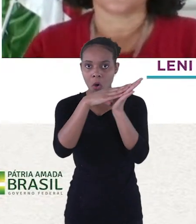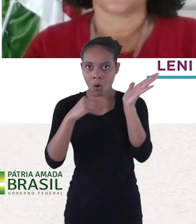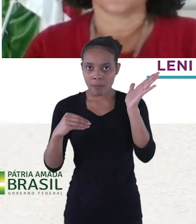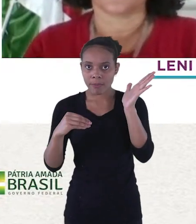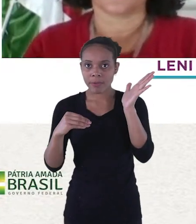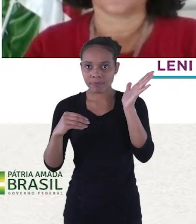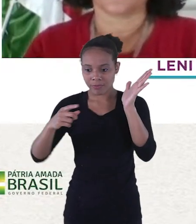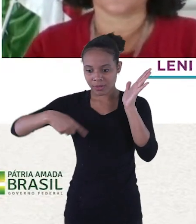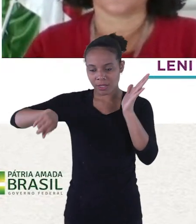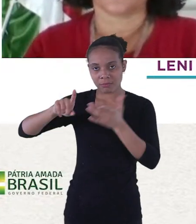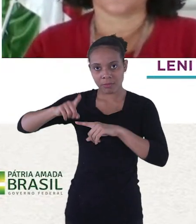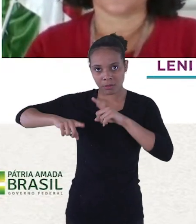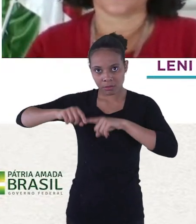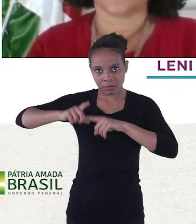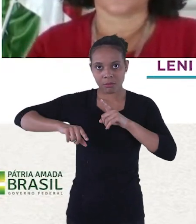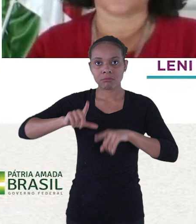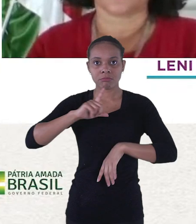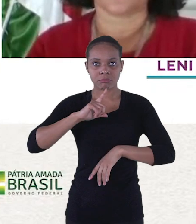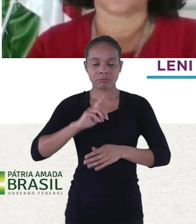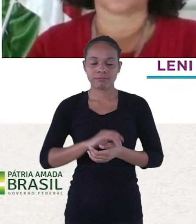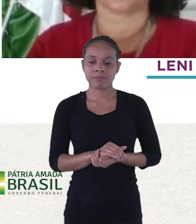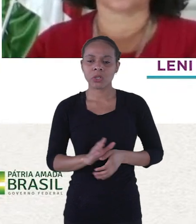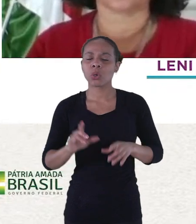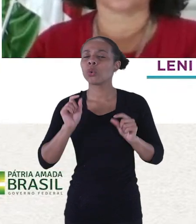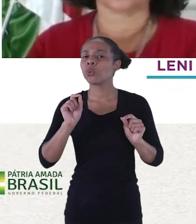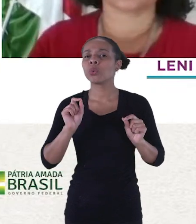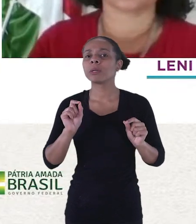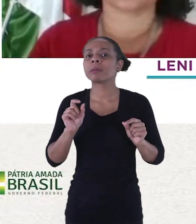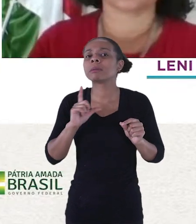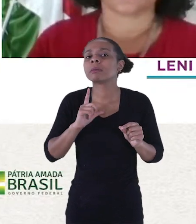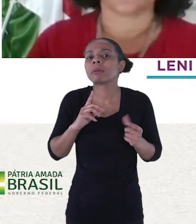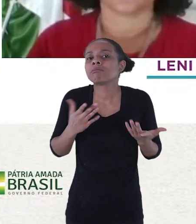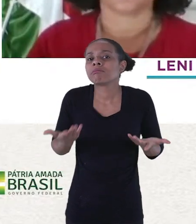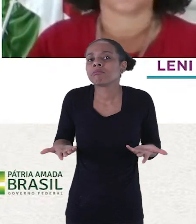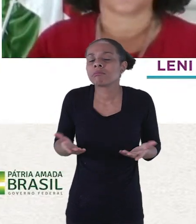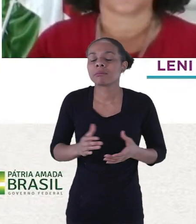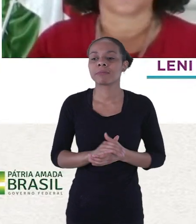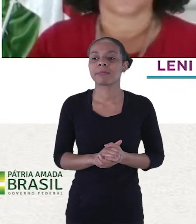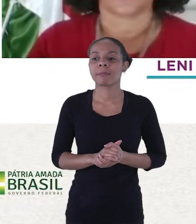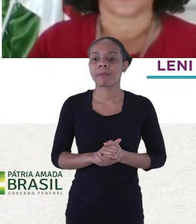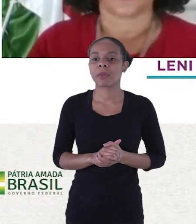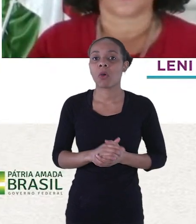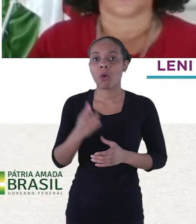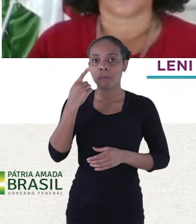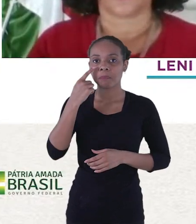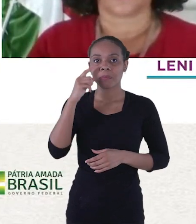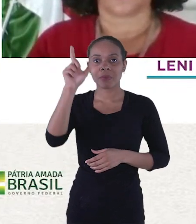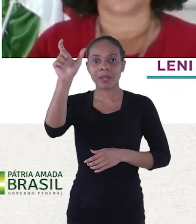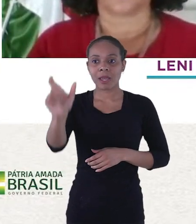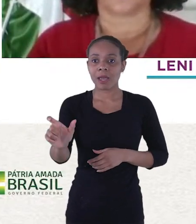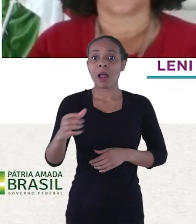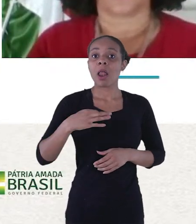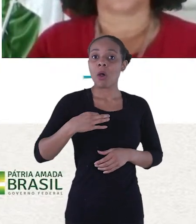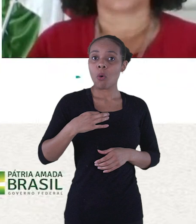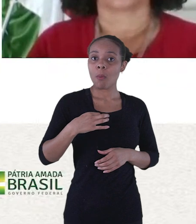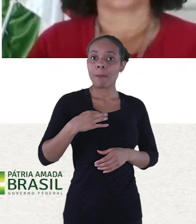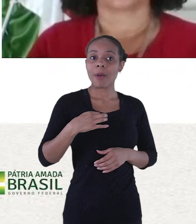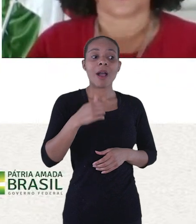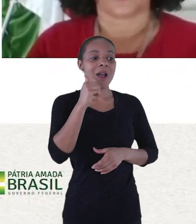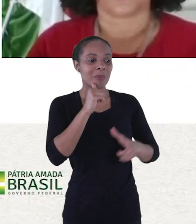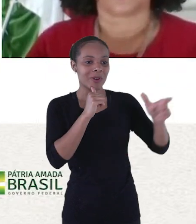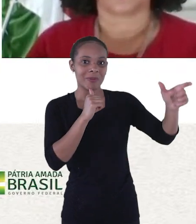Enfim, o que resta de tudo isso? Por exemplo, as roupas da Carolina, a Vera Eunice ainda tem as roupas,